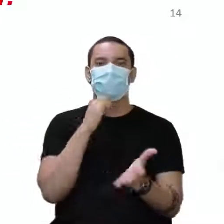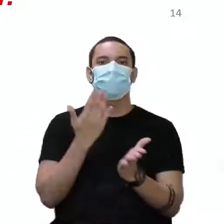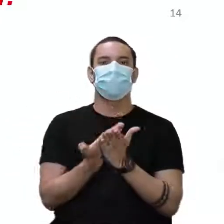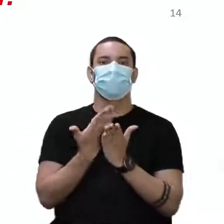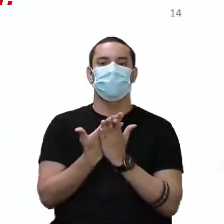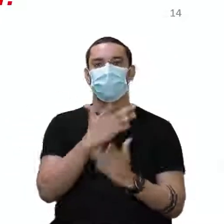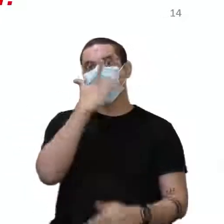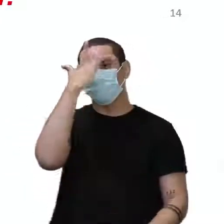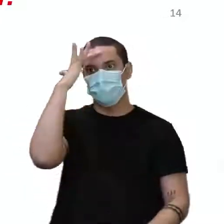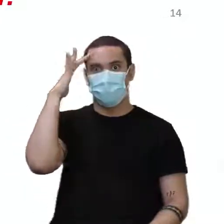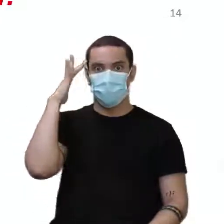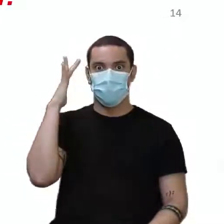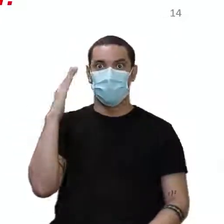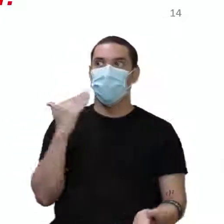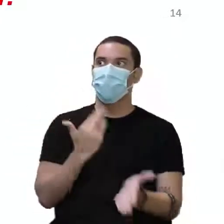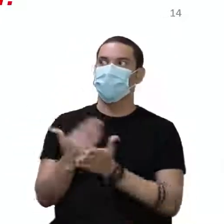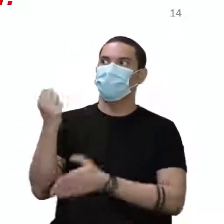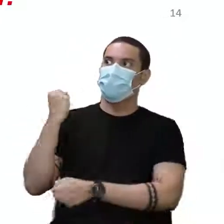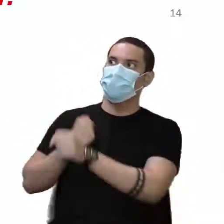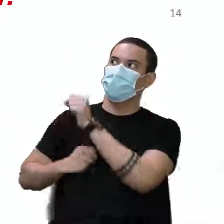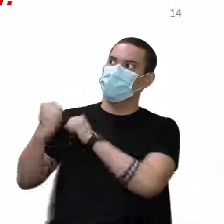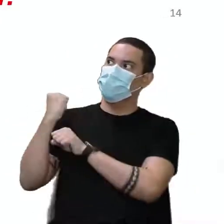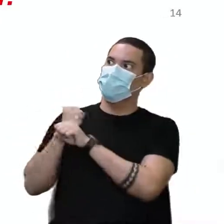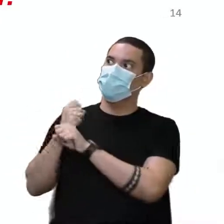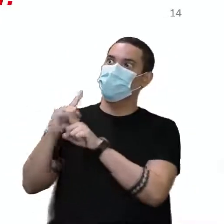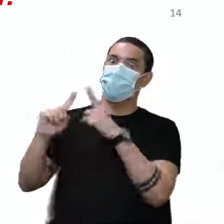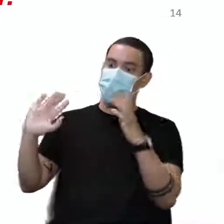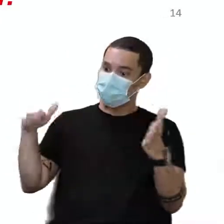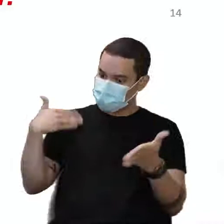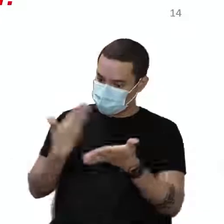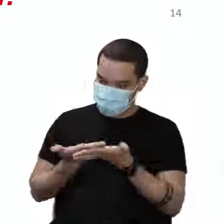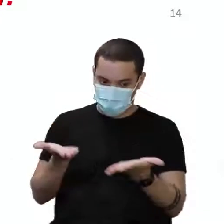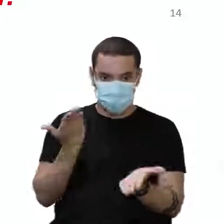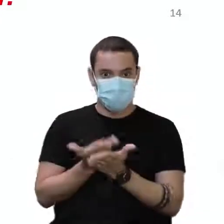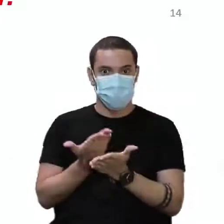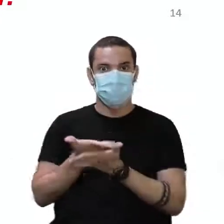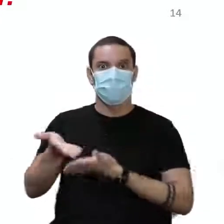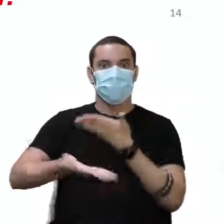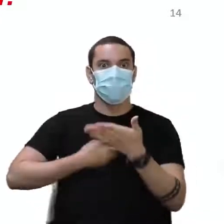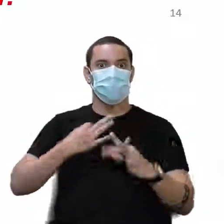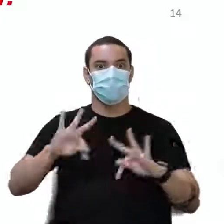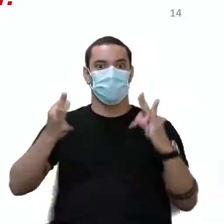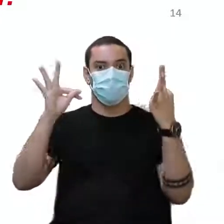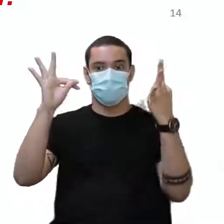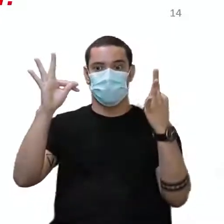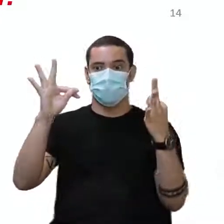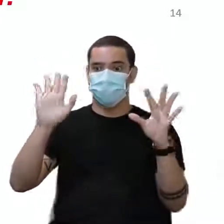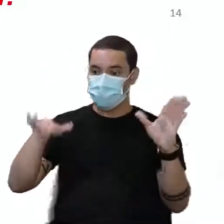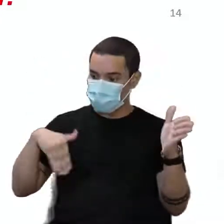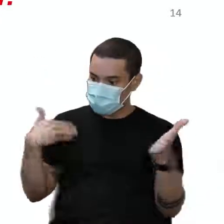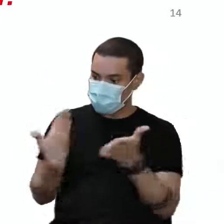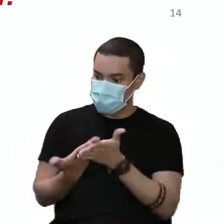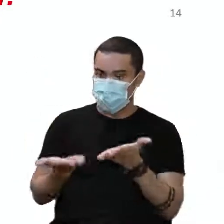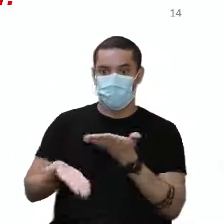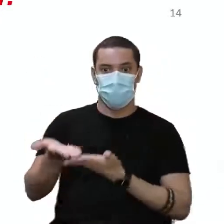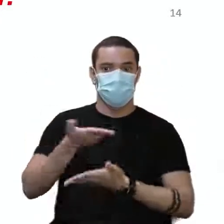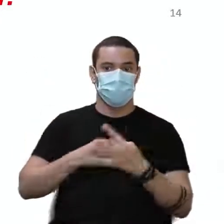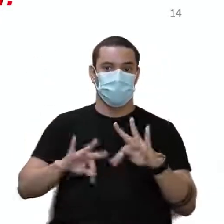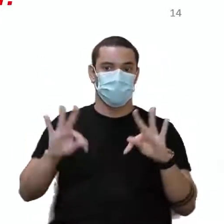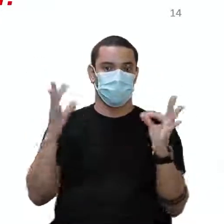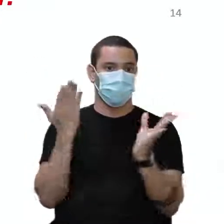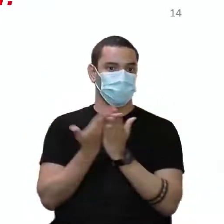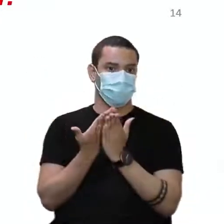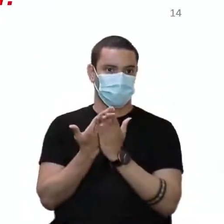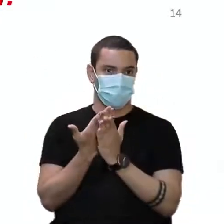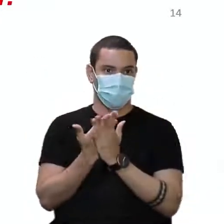escola. A pessoa continua estudando na escola, mas ela começou a estudar na escola há um ano, desde